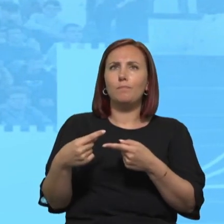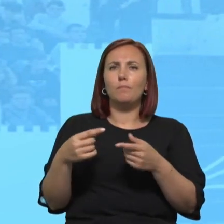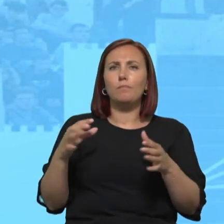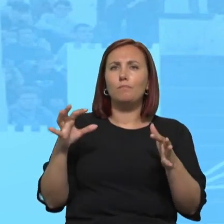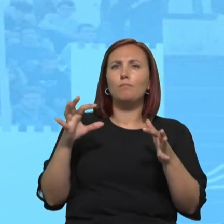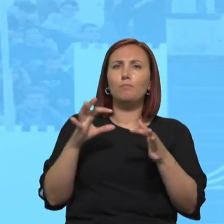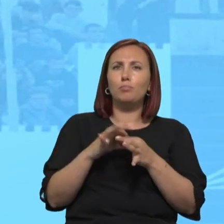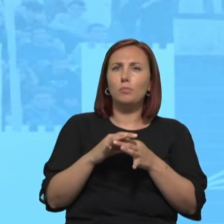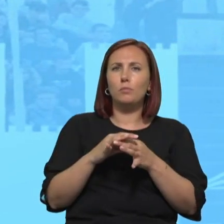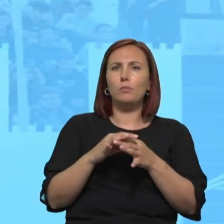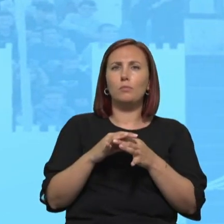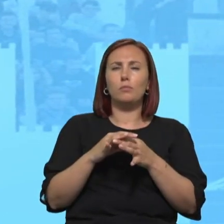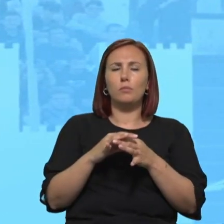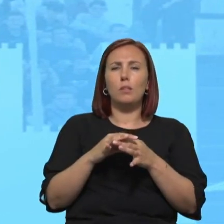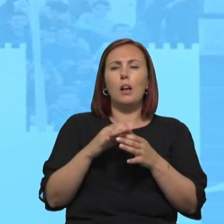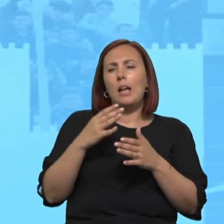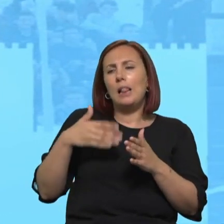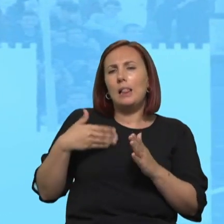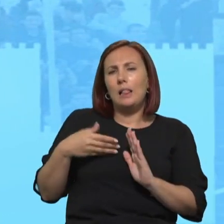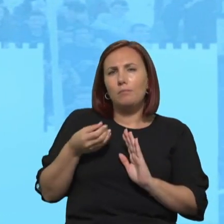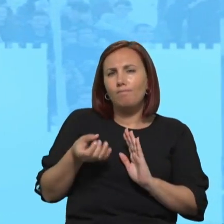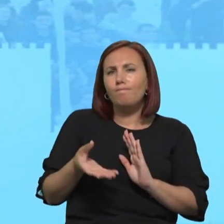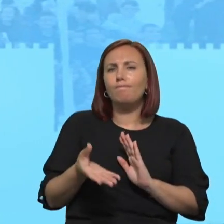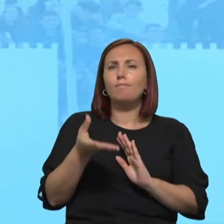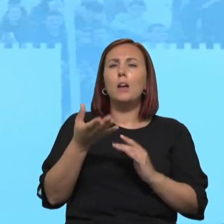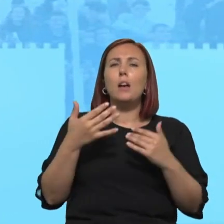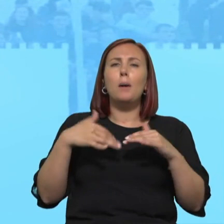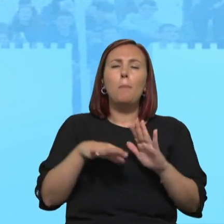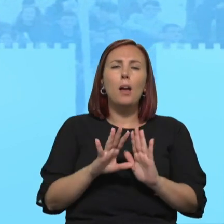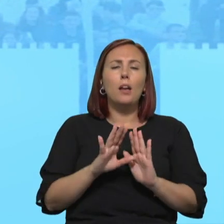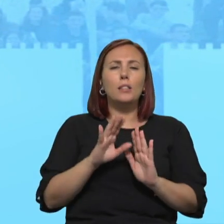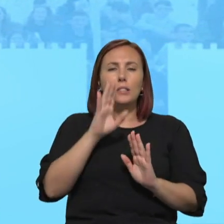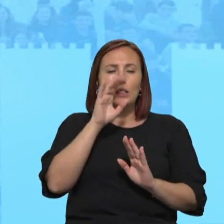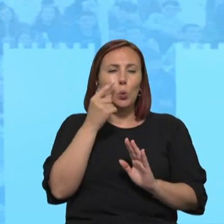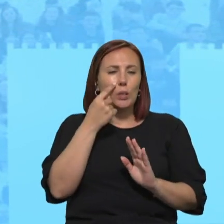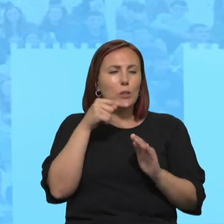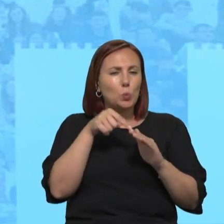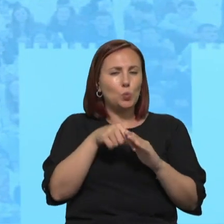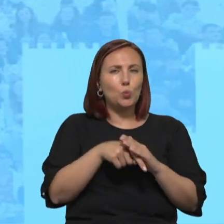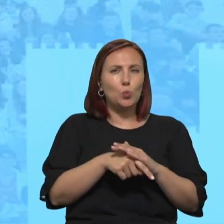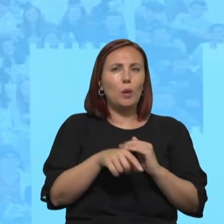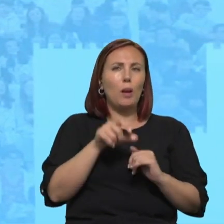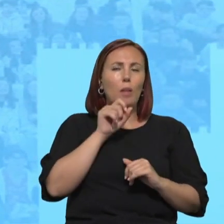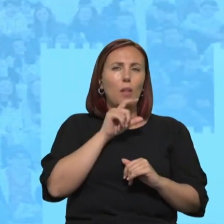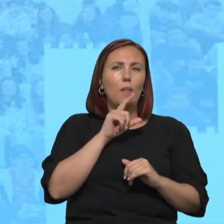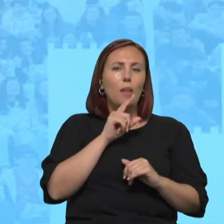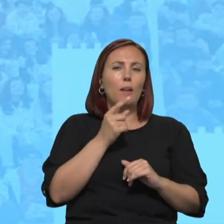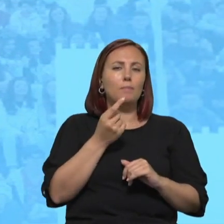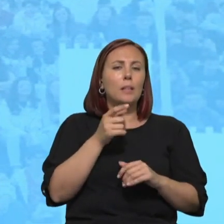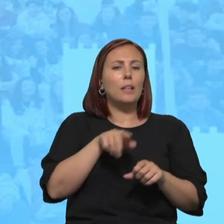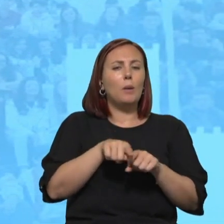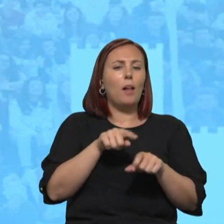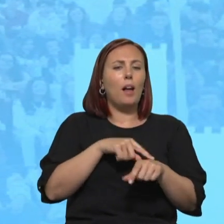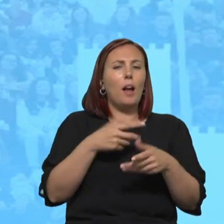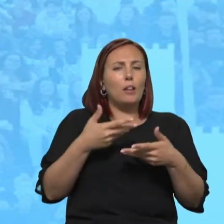ligado a uma certa piedade, mas que, conhecendo melhor, se percebe alguém de uma atualidade e